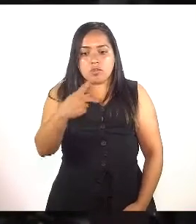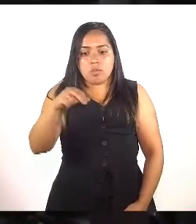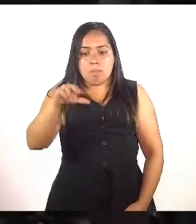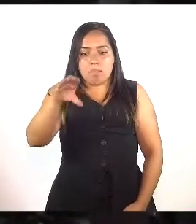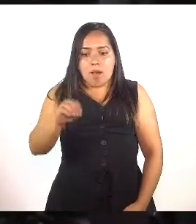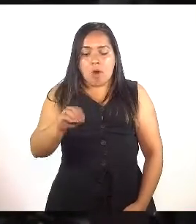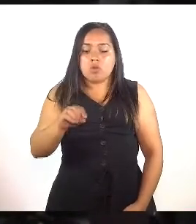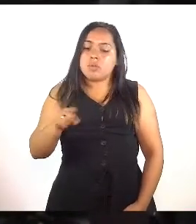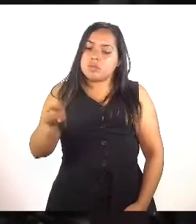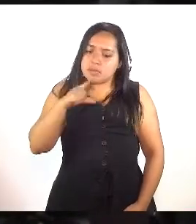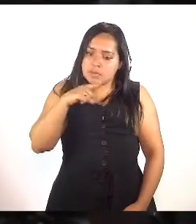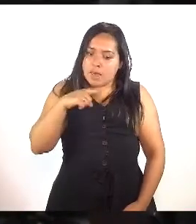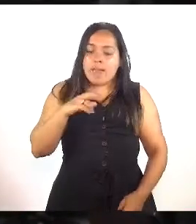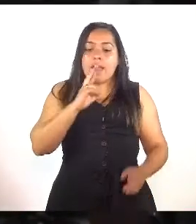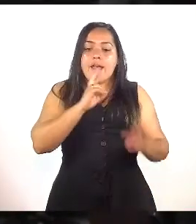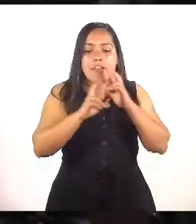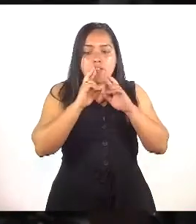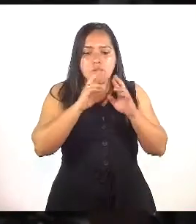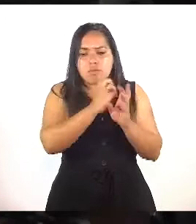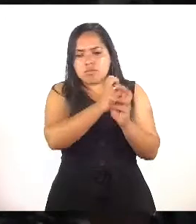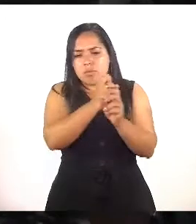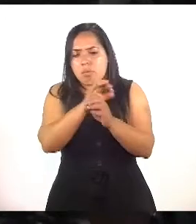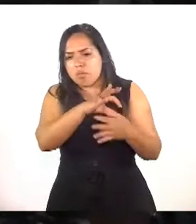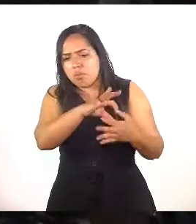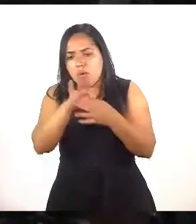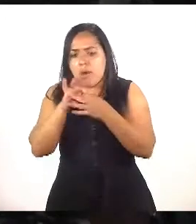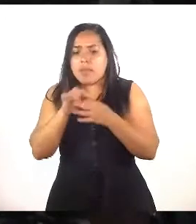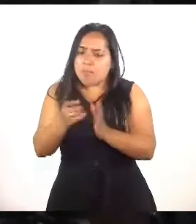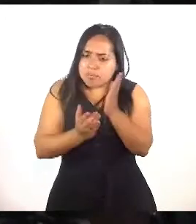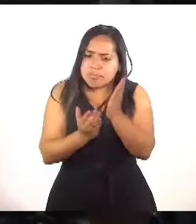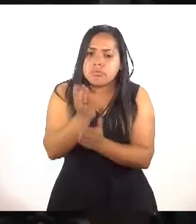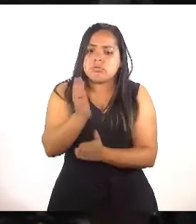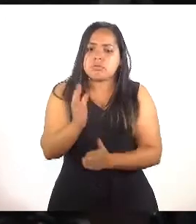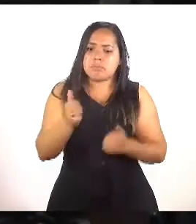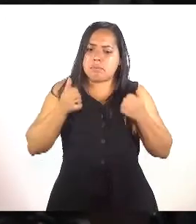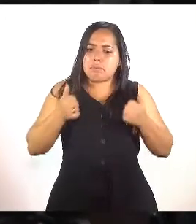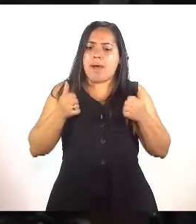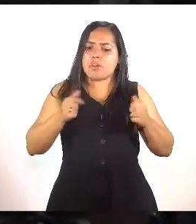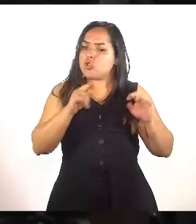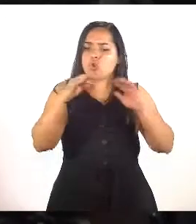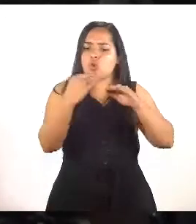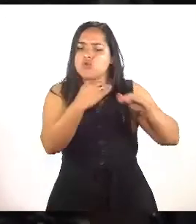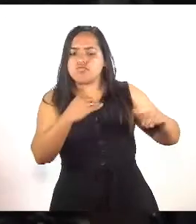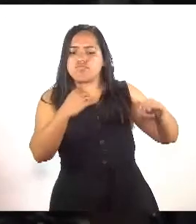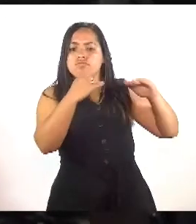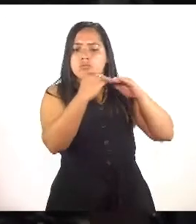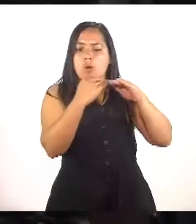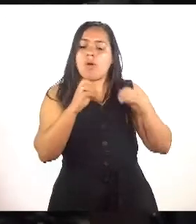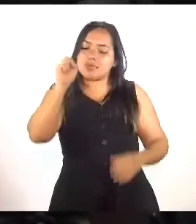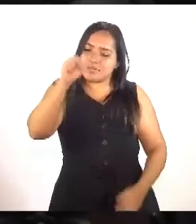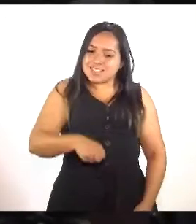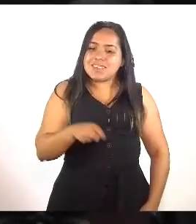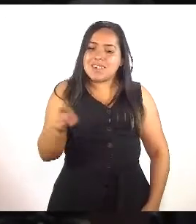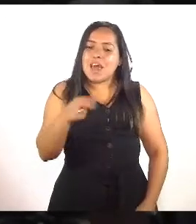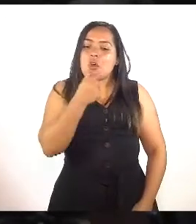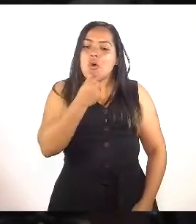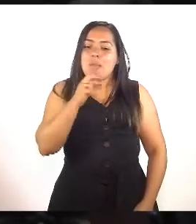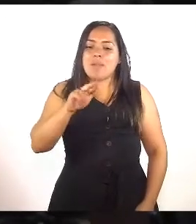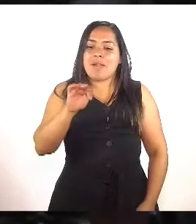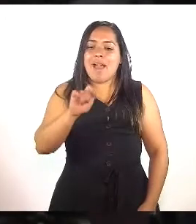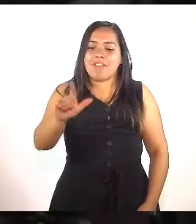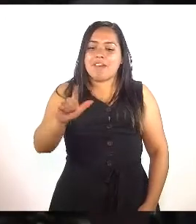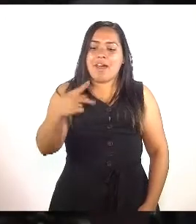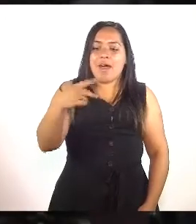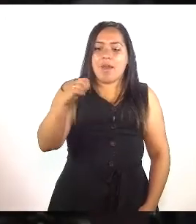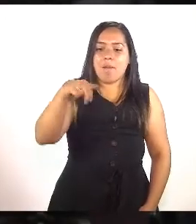por unanimidade, está aprovado a sabatina do senhor Rafael Augusto Pena Franca, a quem